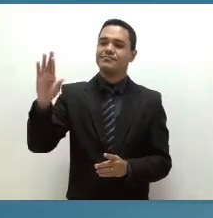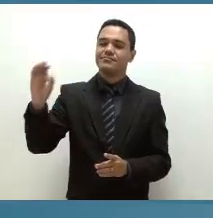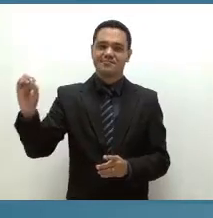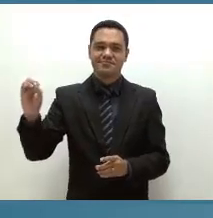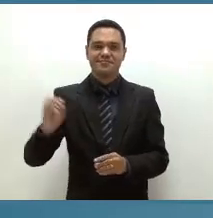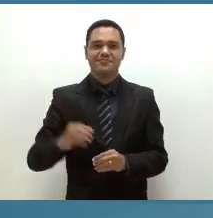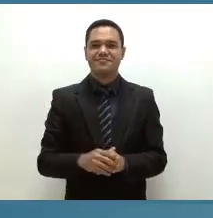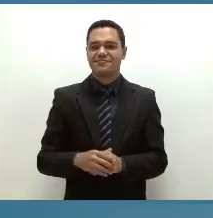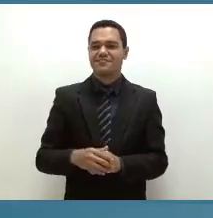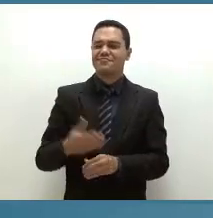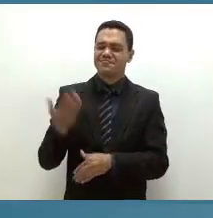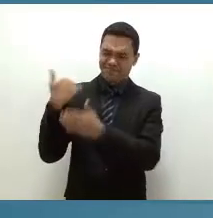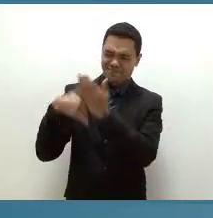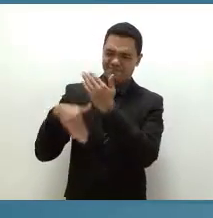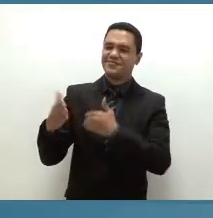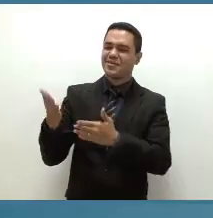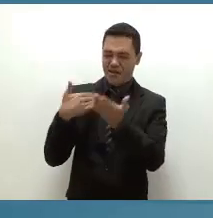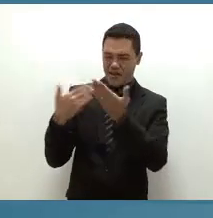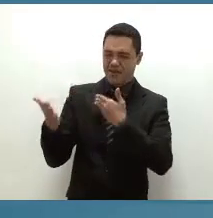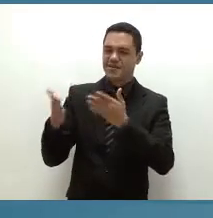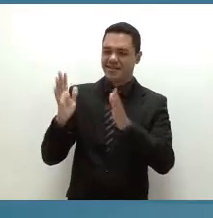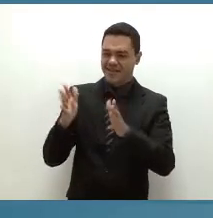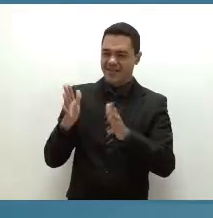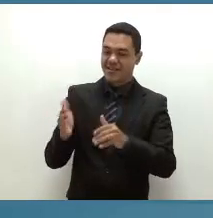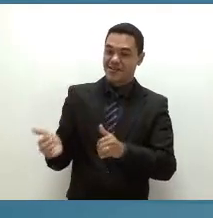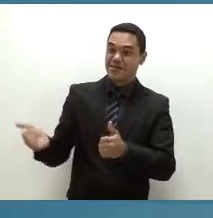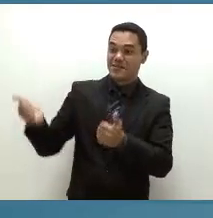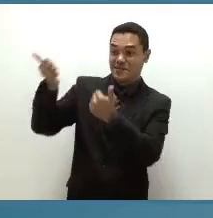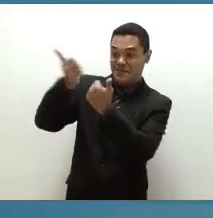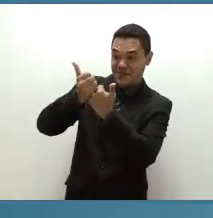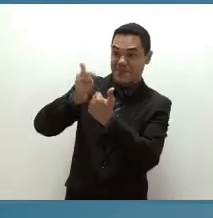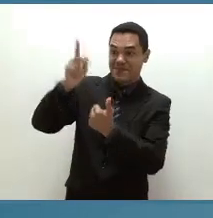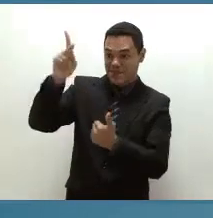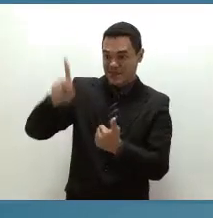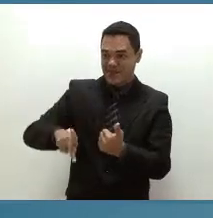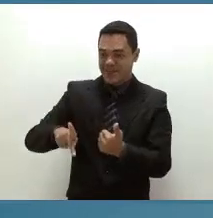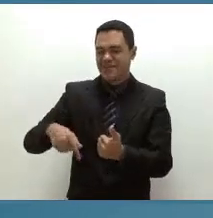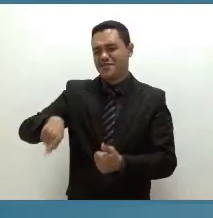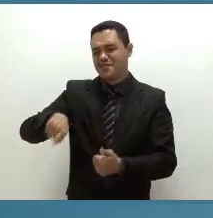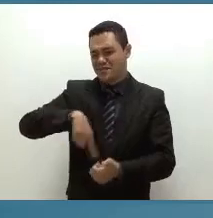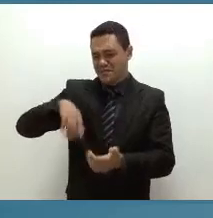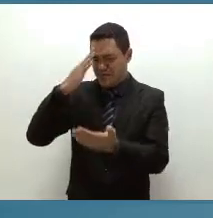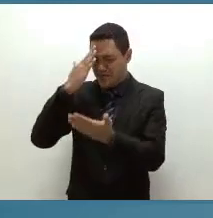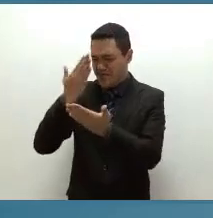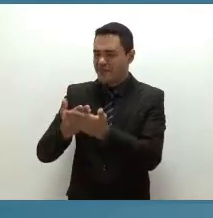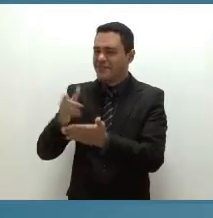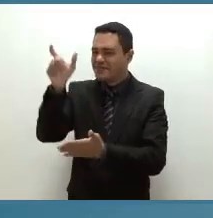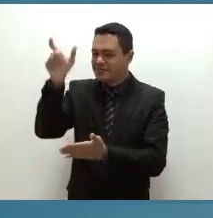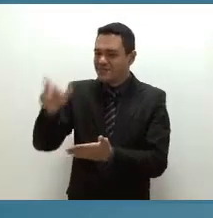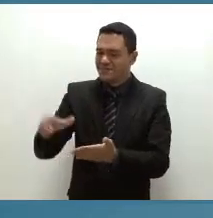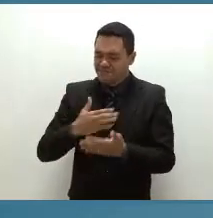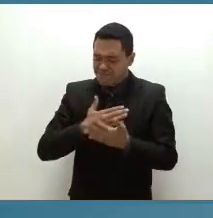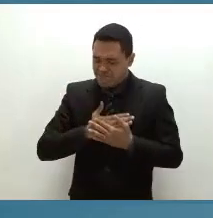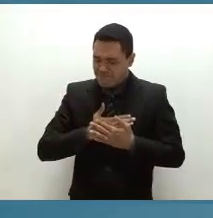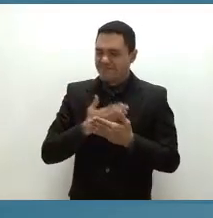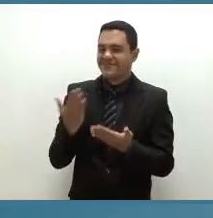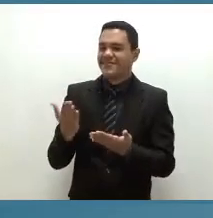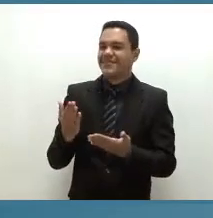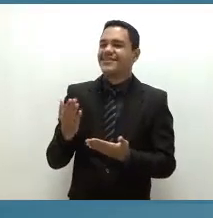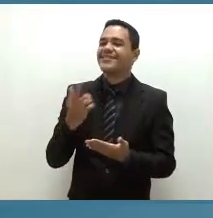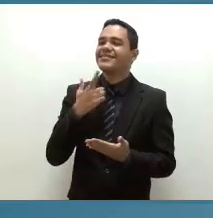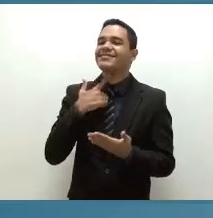cargo, e ele sabe o quanto nós confiamos nele e gostamos também da pessoa que ele é. Eu só posso